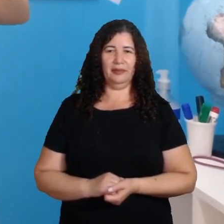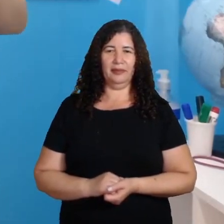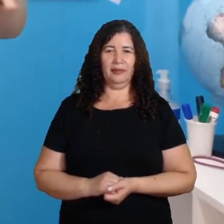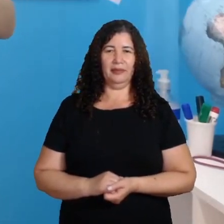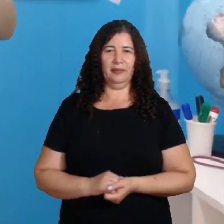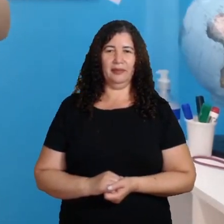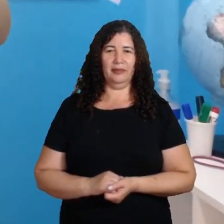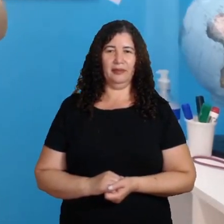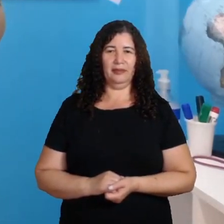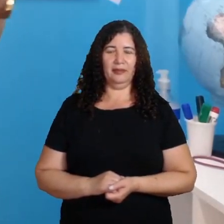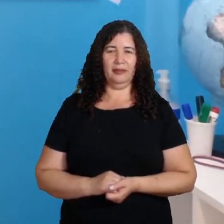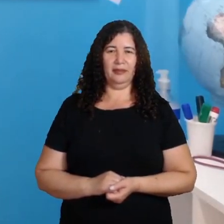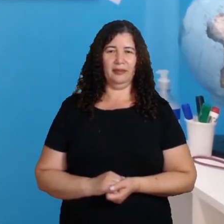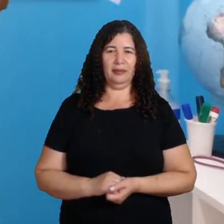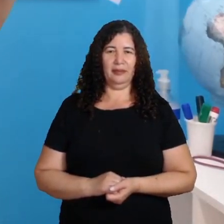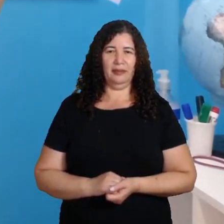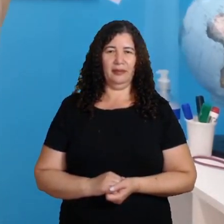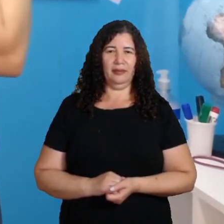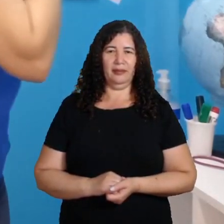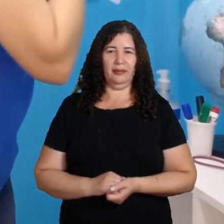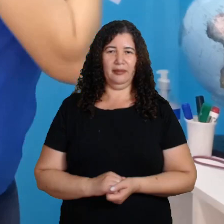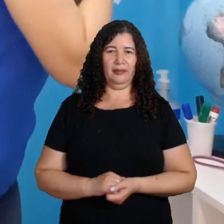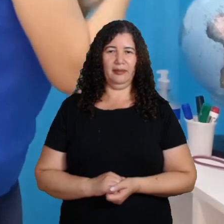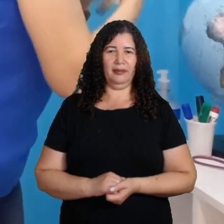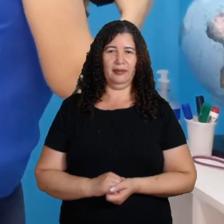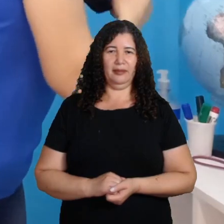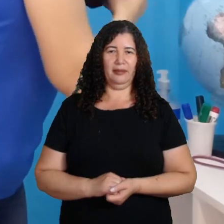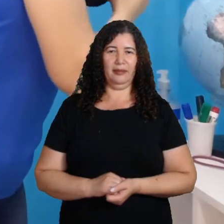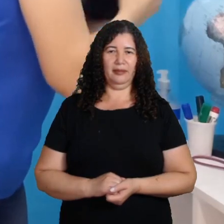Passando o álcool em gel nas mãos,